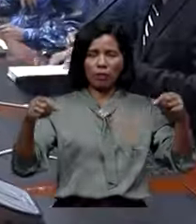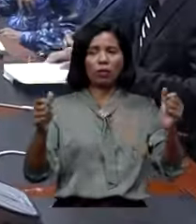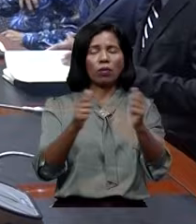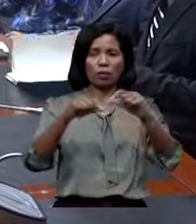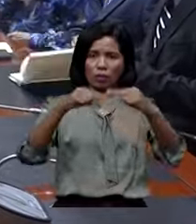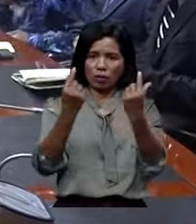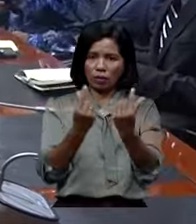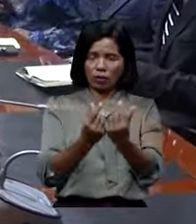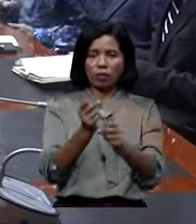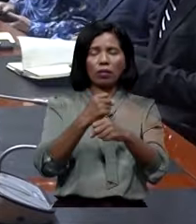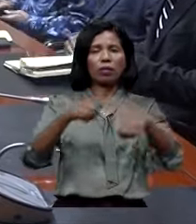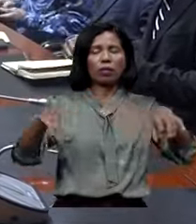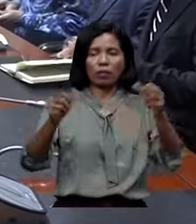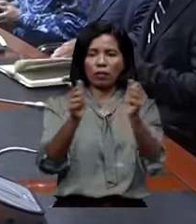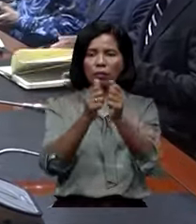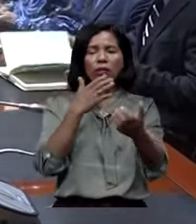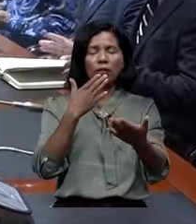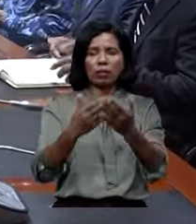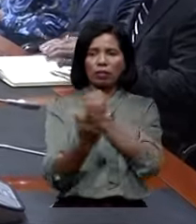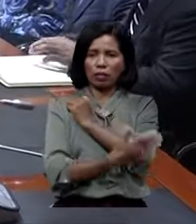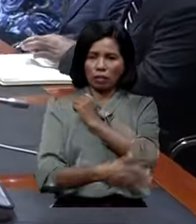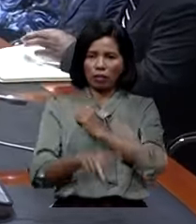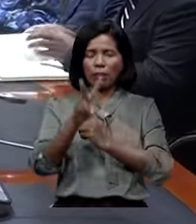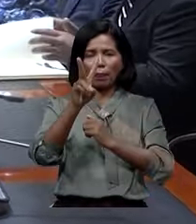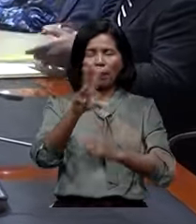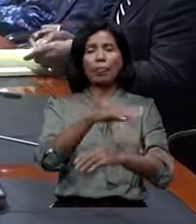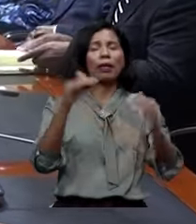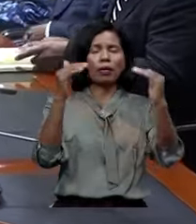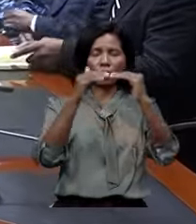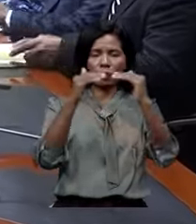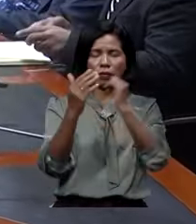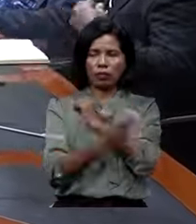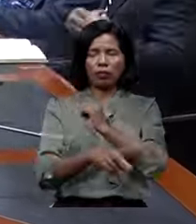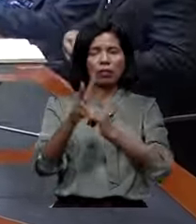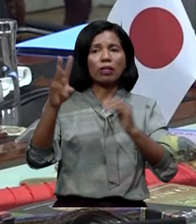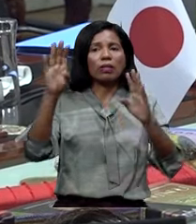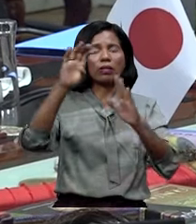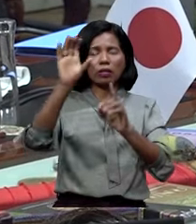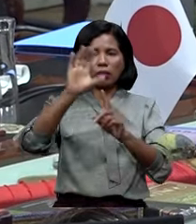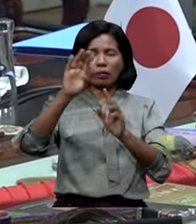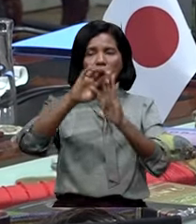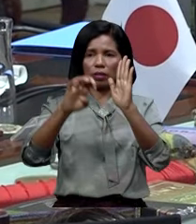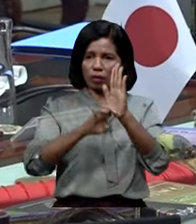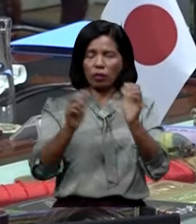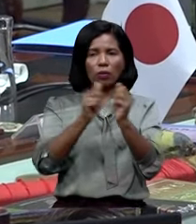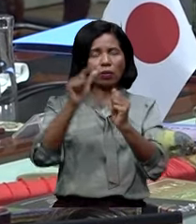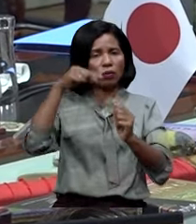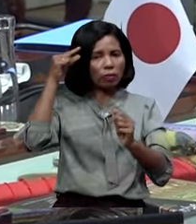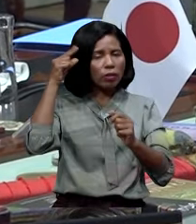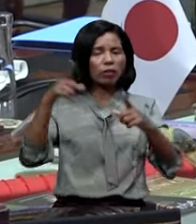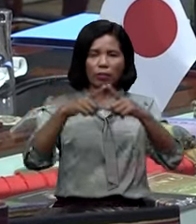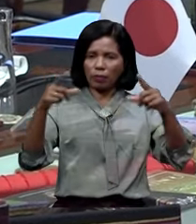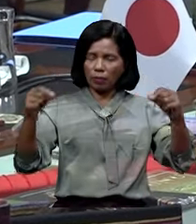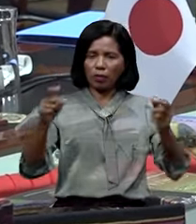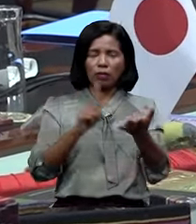delegação, onde relação bilateral entre país rua. Durante o encontro bilateral, se festado o governante do Japão, né, discutimos cooperação